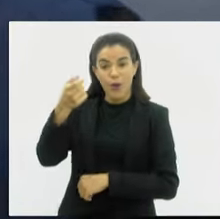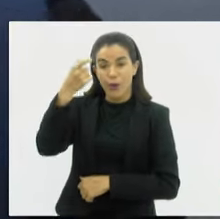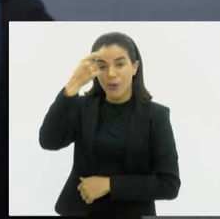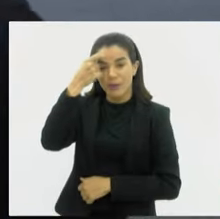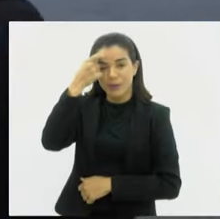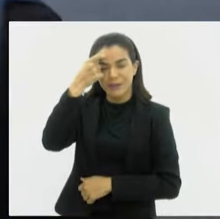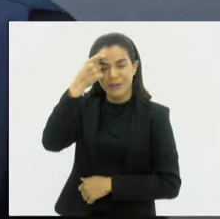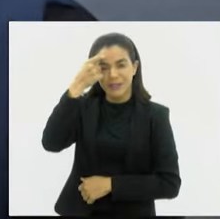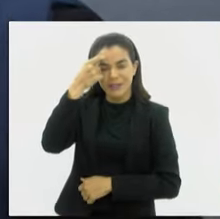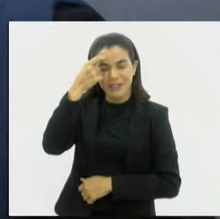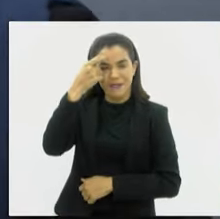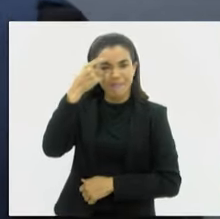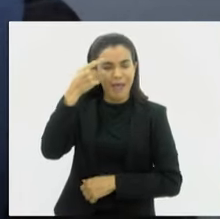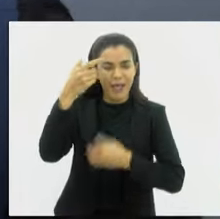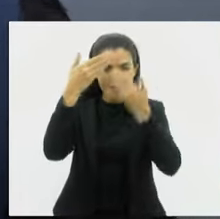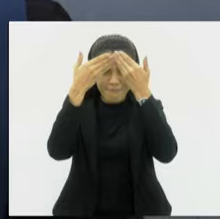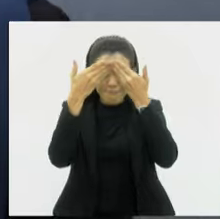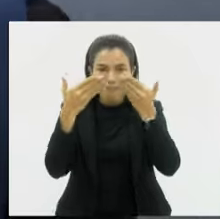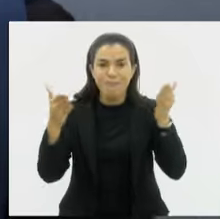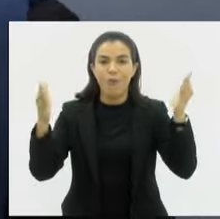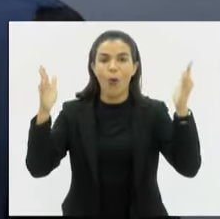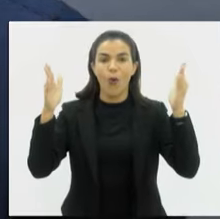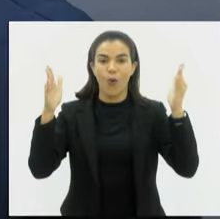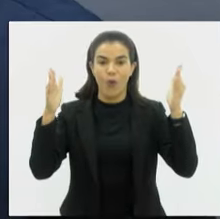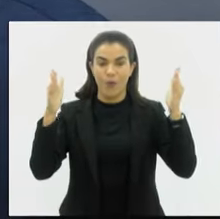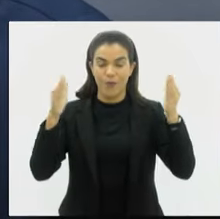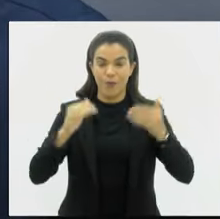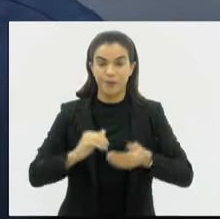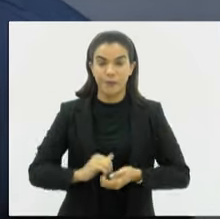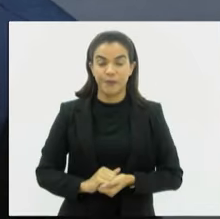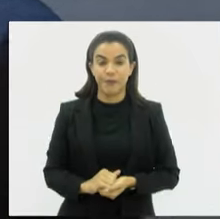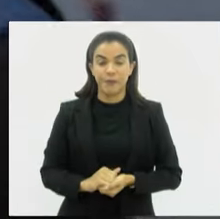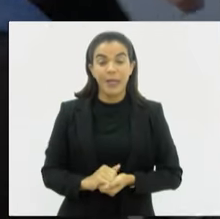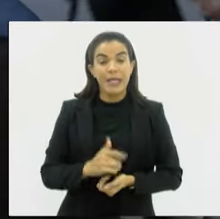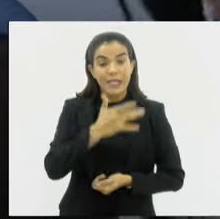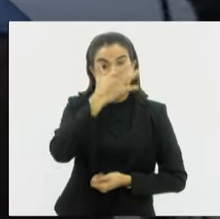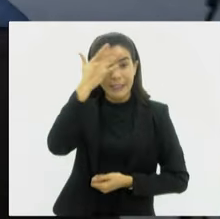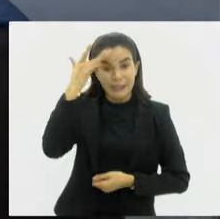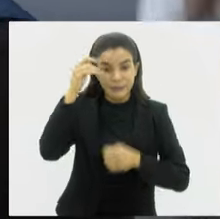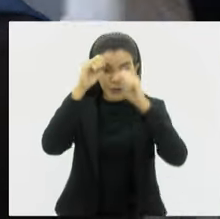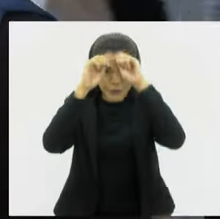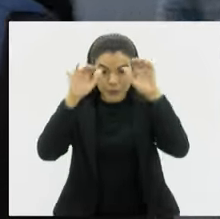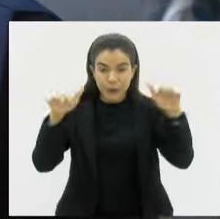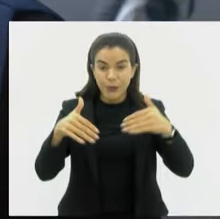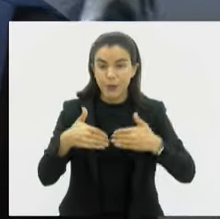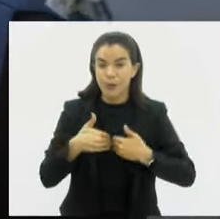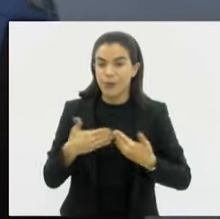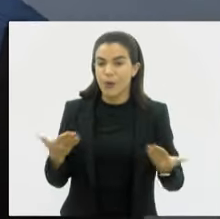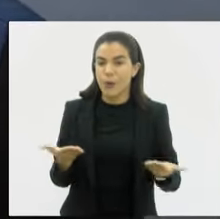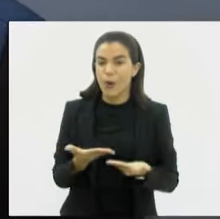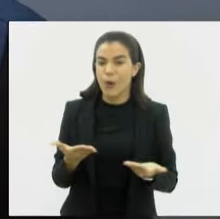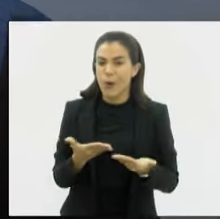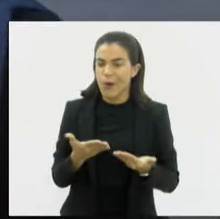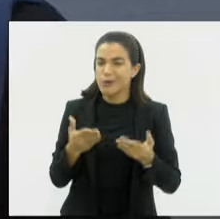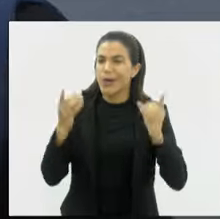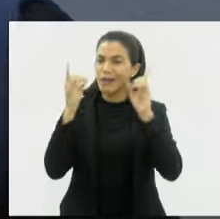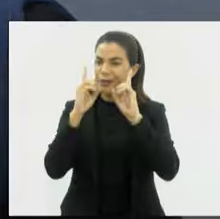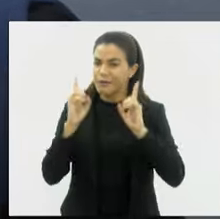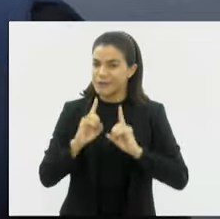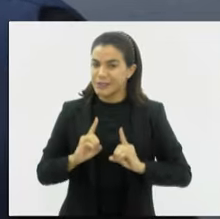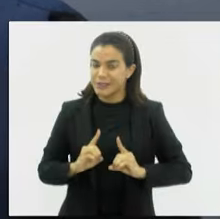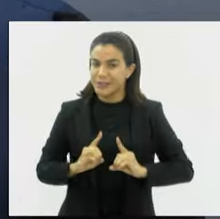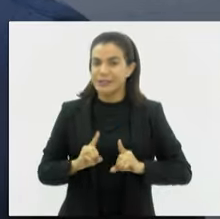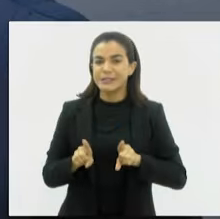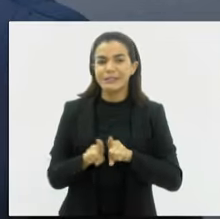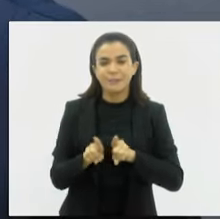para a consciência, é sair do modo inconsciente. E as pessoas com autismo hoje, elas são pessoas com deficiência